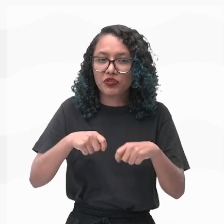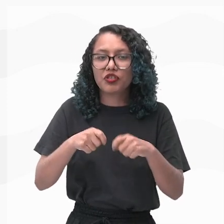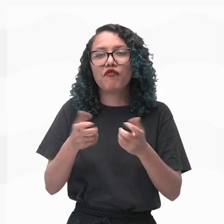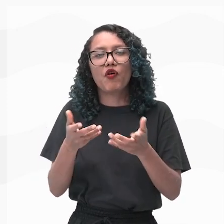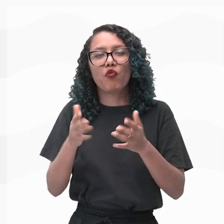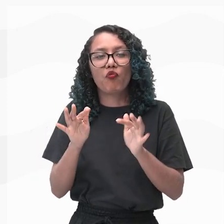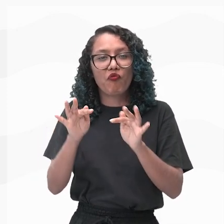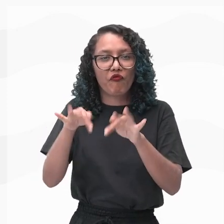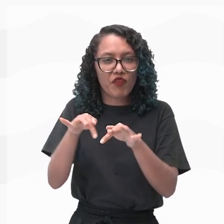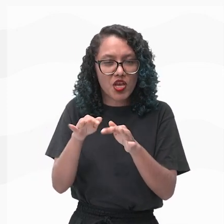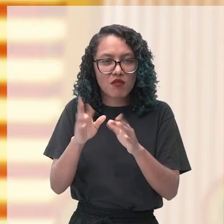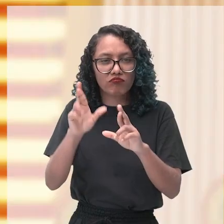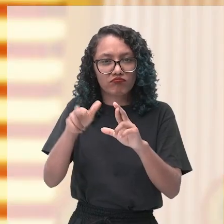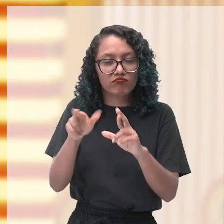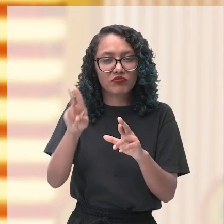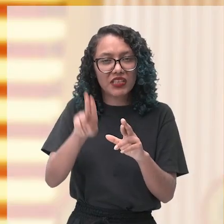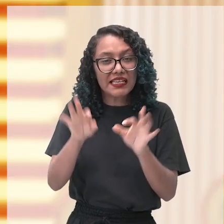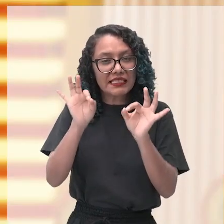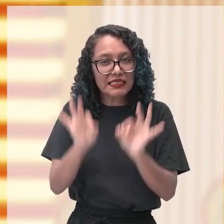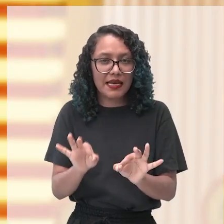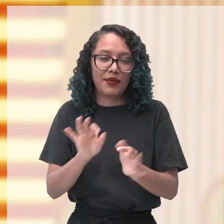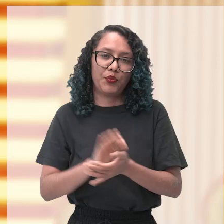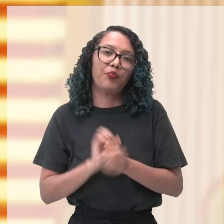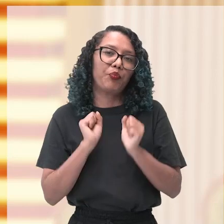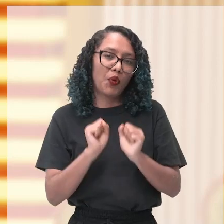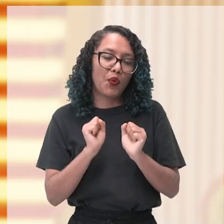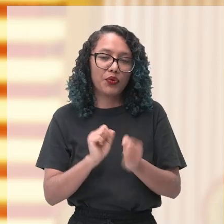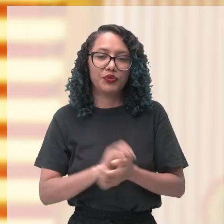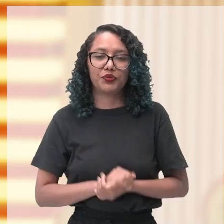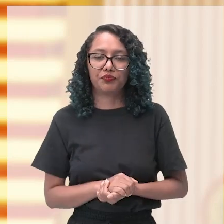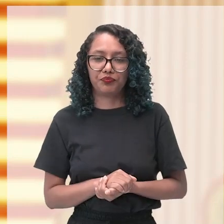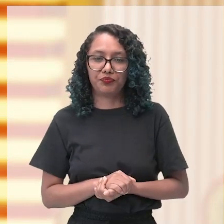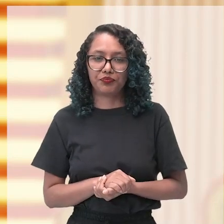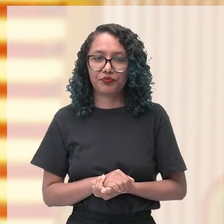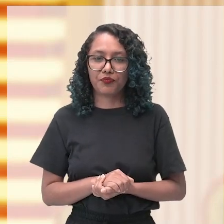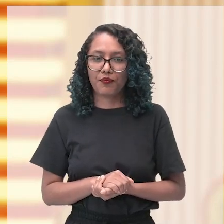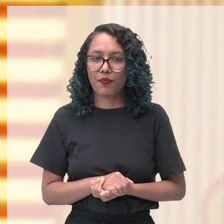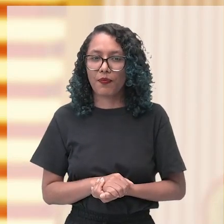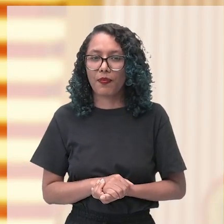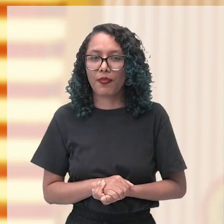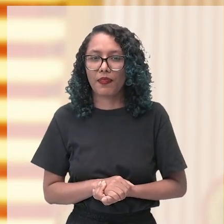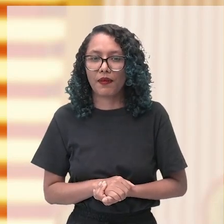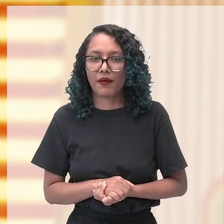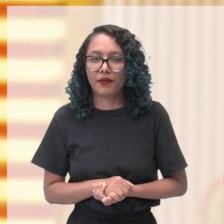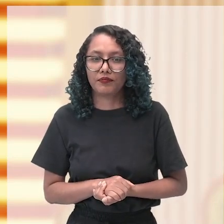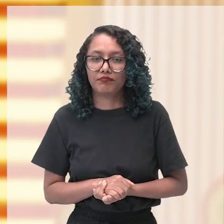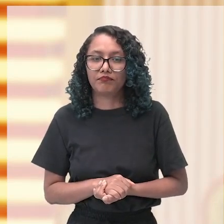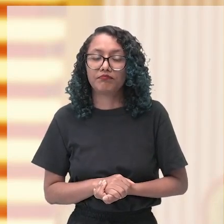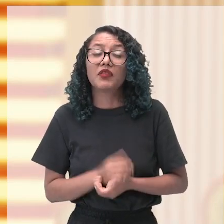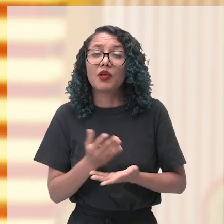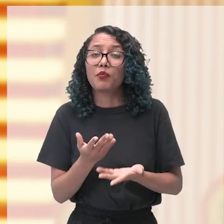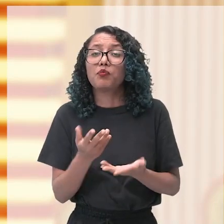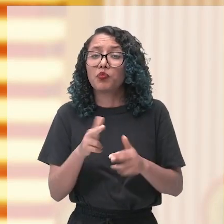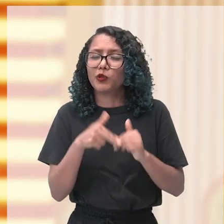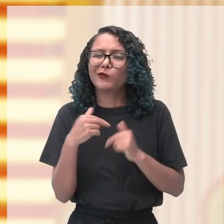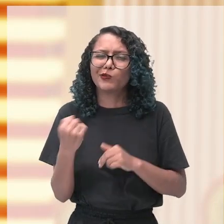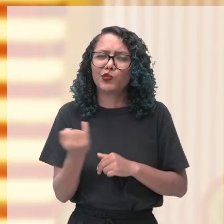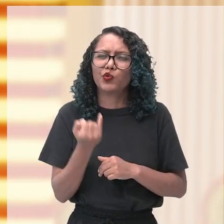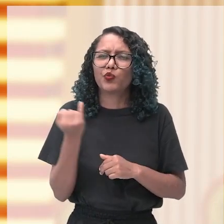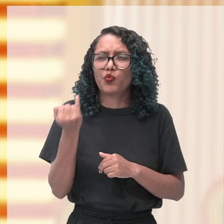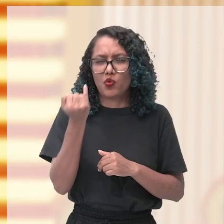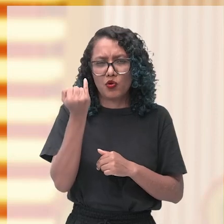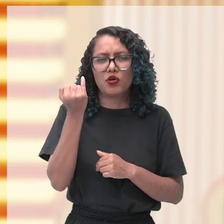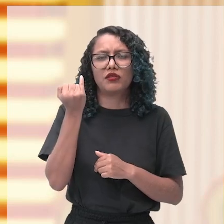por dentro da questão, né, dos resíduos, é importante atentarmos para